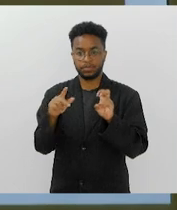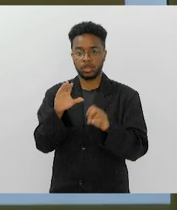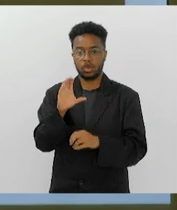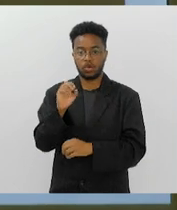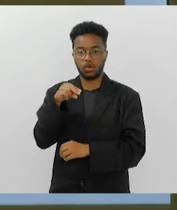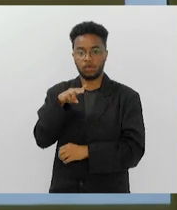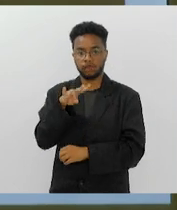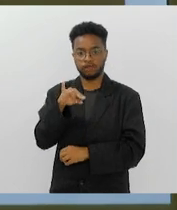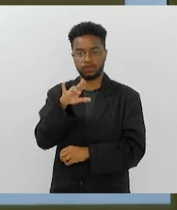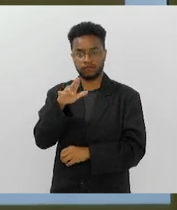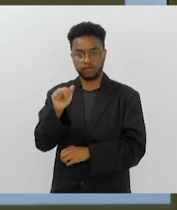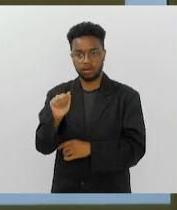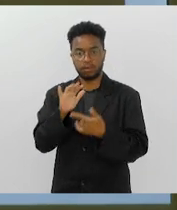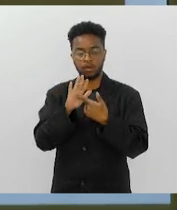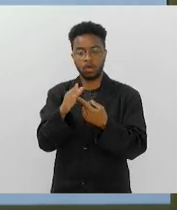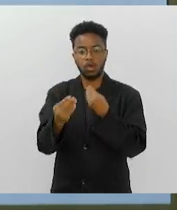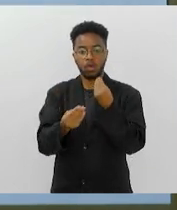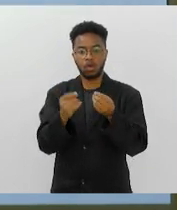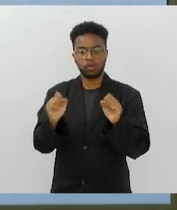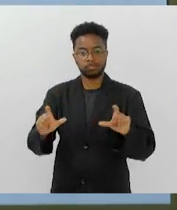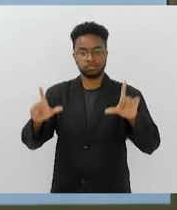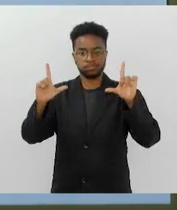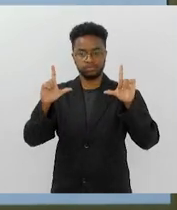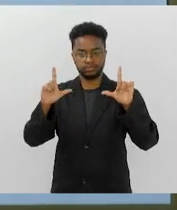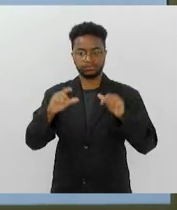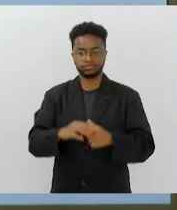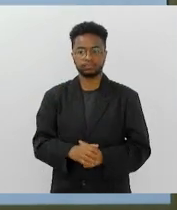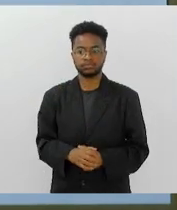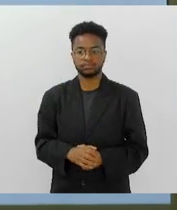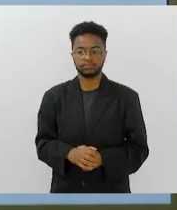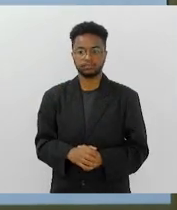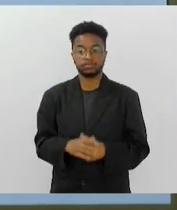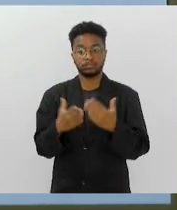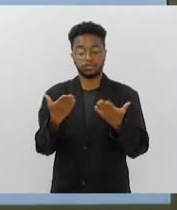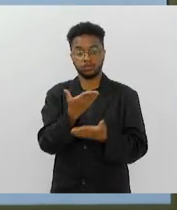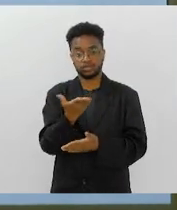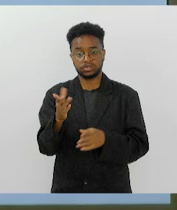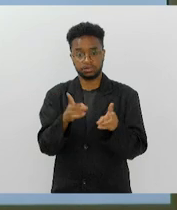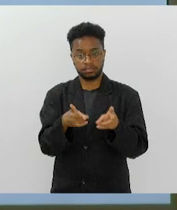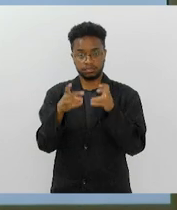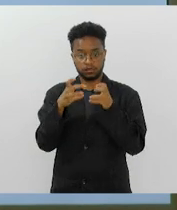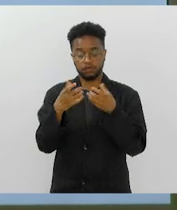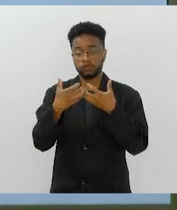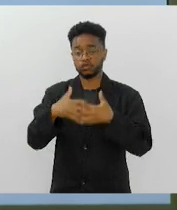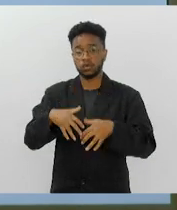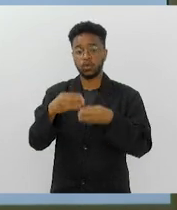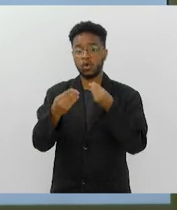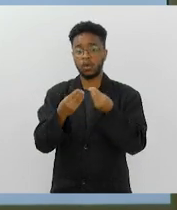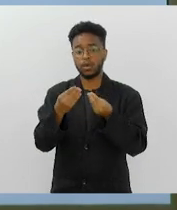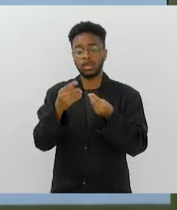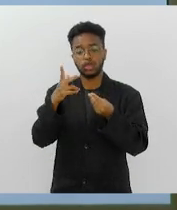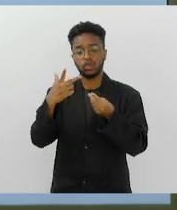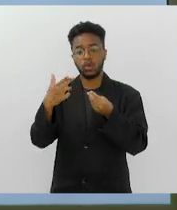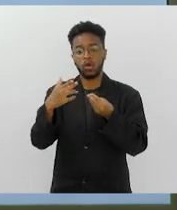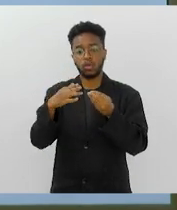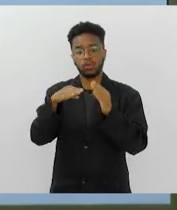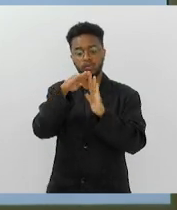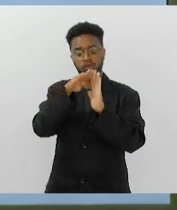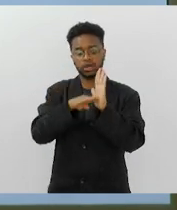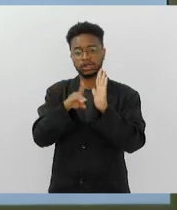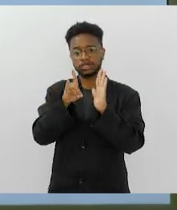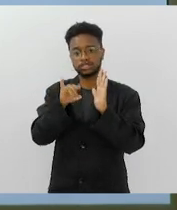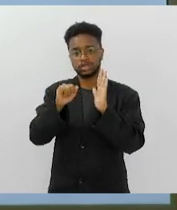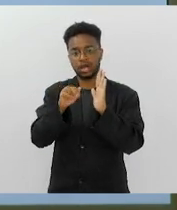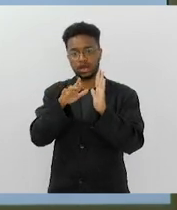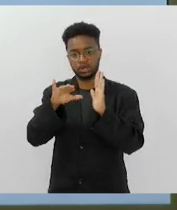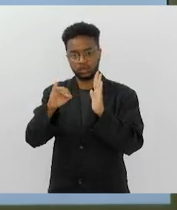ele aparece na tela inicial. Como vocês podem ver, ele funciona como um diário mesmo. Então, os professores,